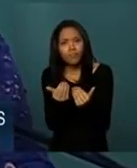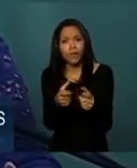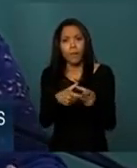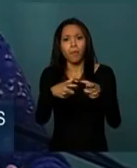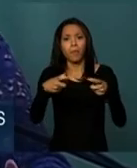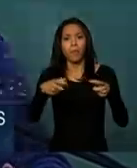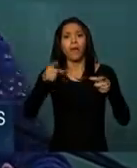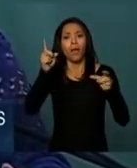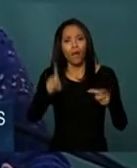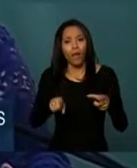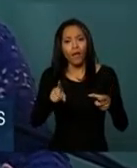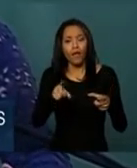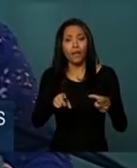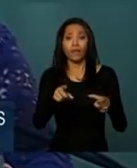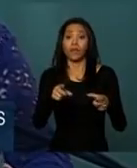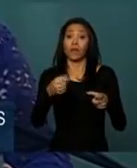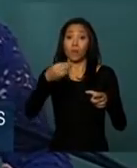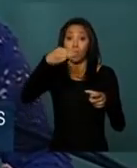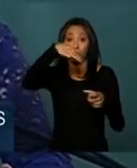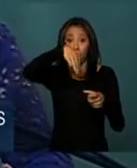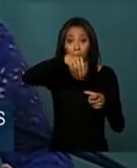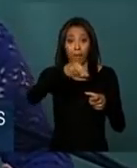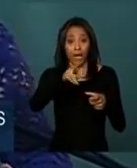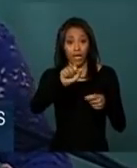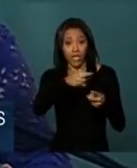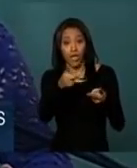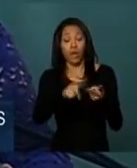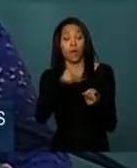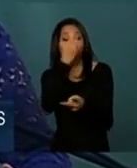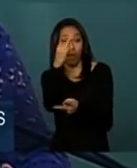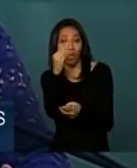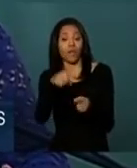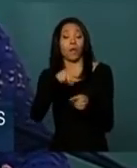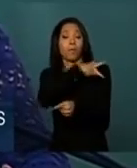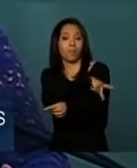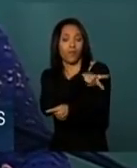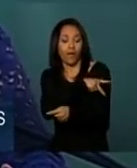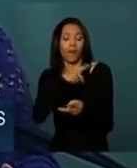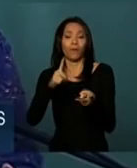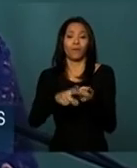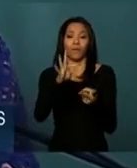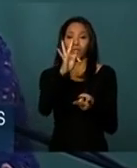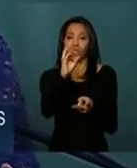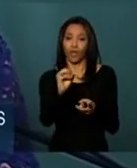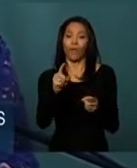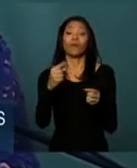o Mapitoba, o Maranhão, Piauí, Tocantins e Bahia.